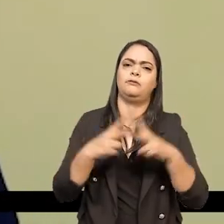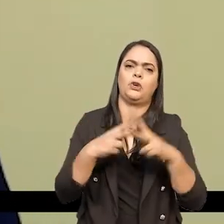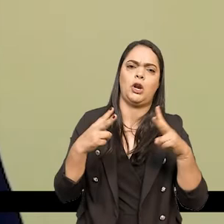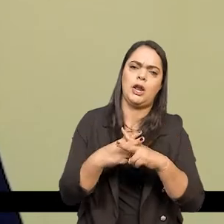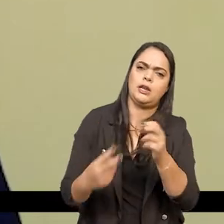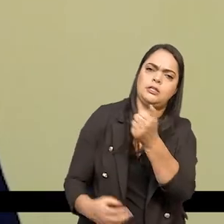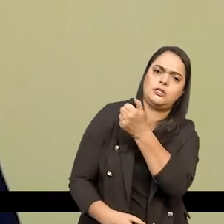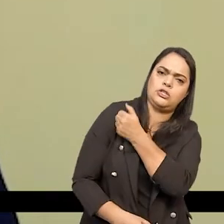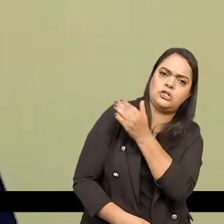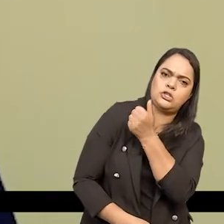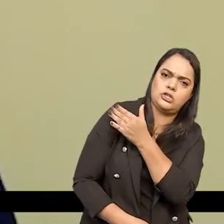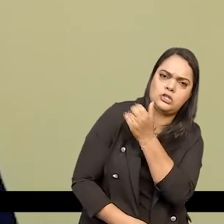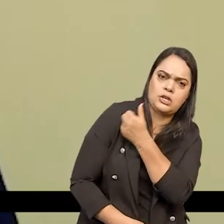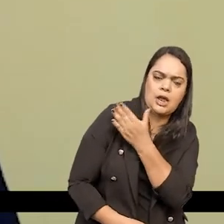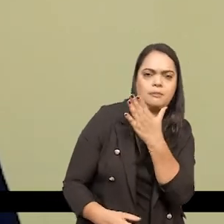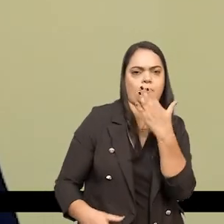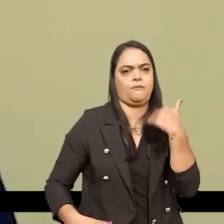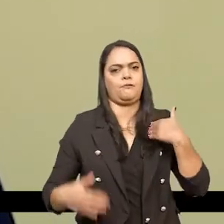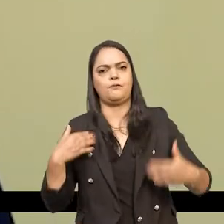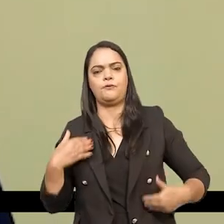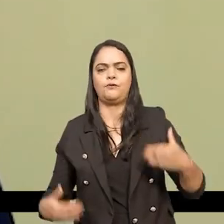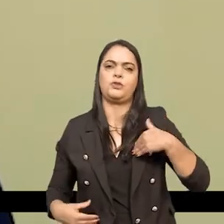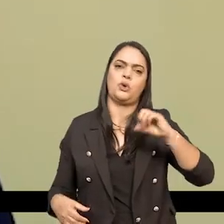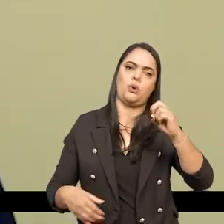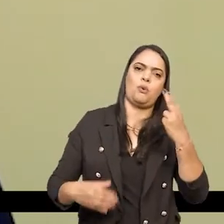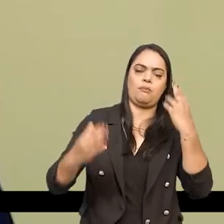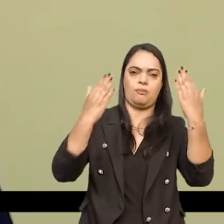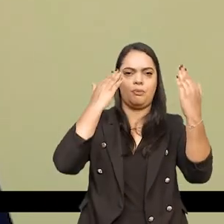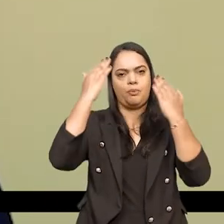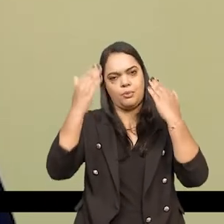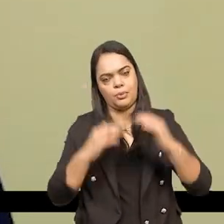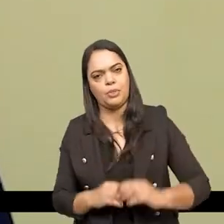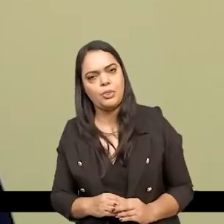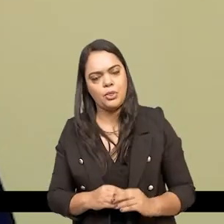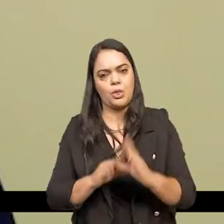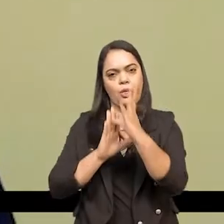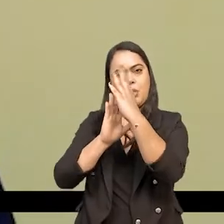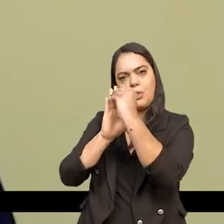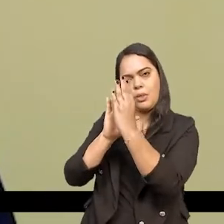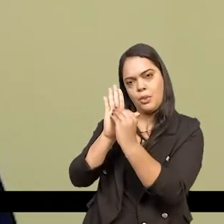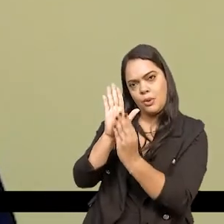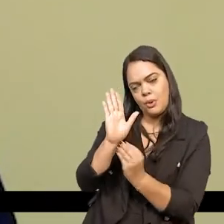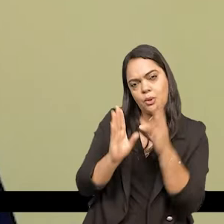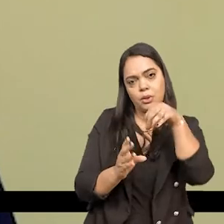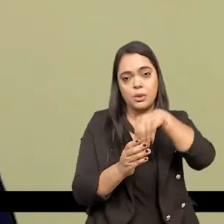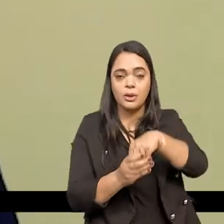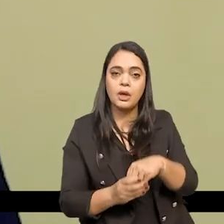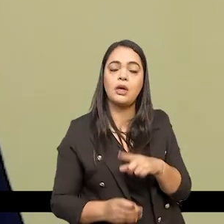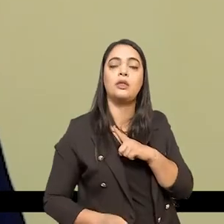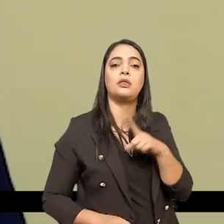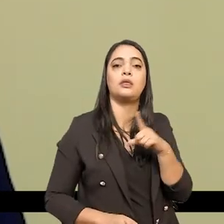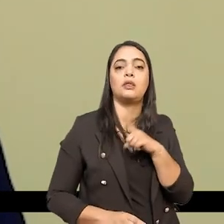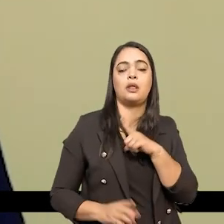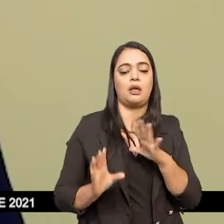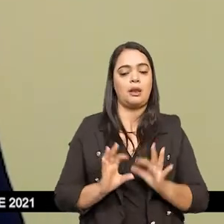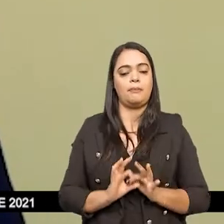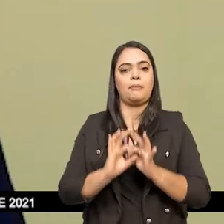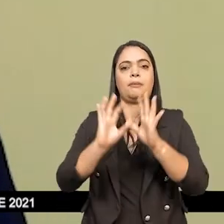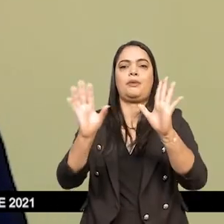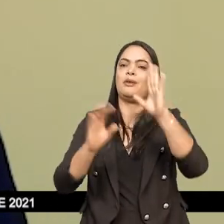discriminação e violência física ou psicológica. Todo o conteúdo nele inserido será